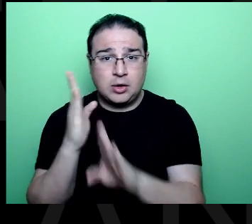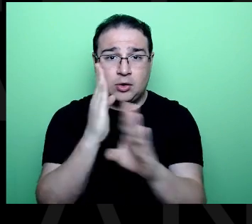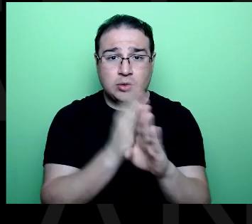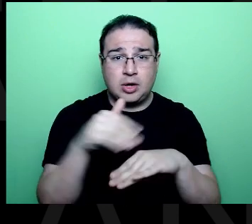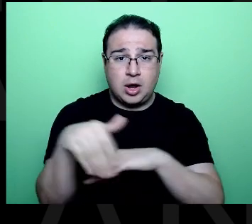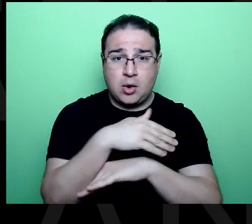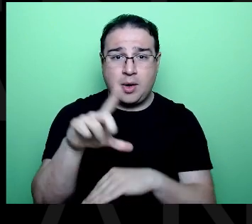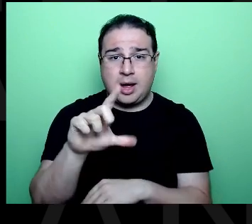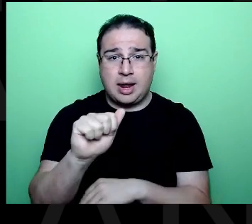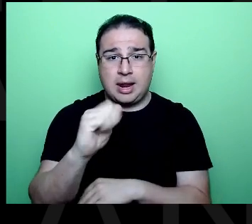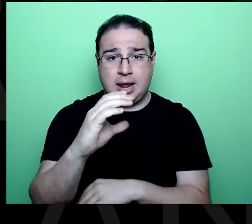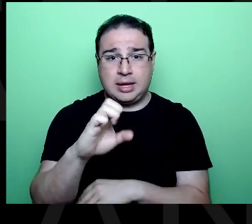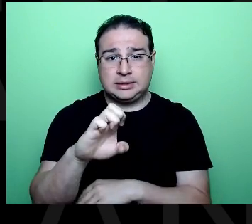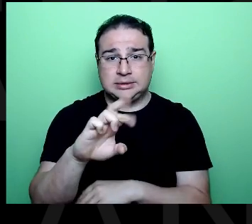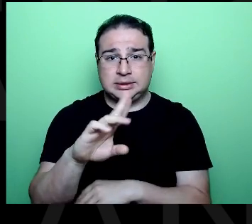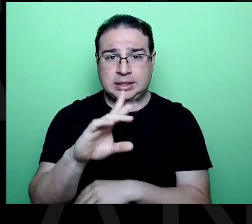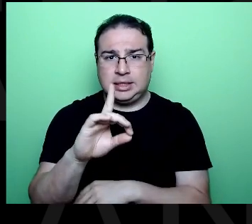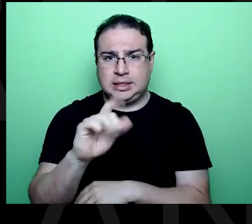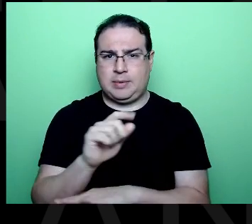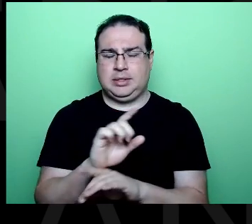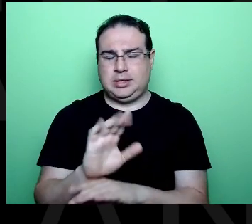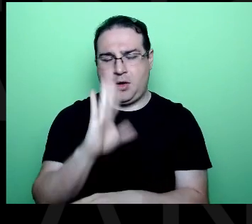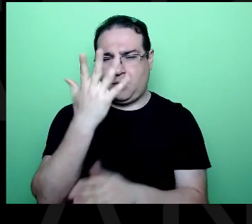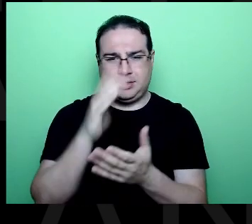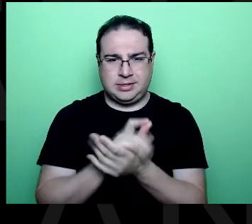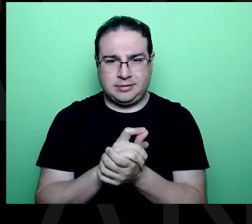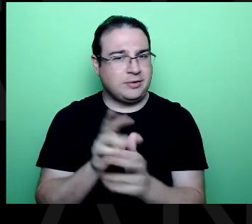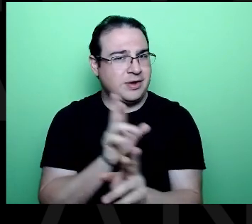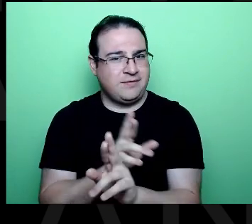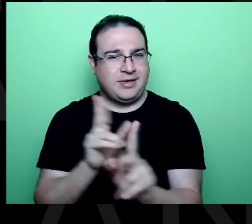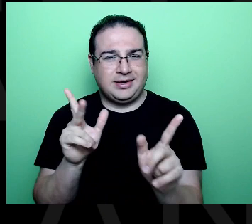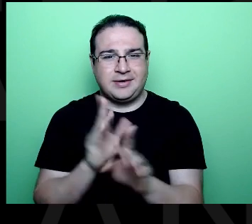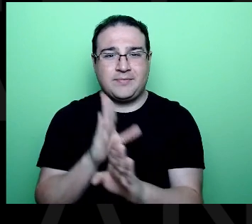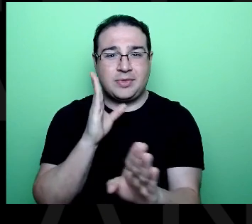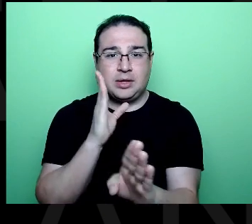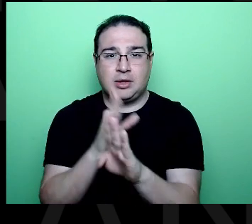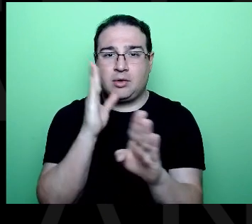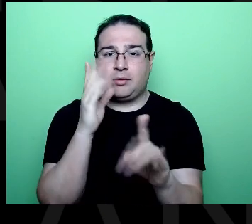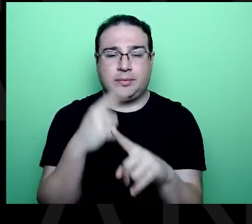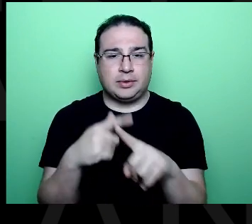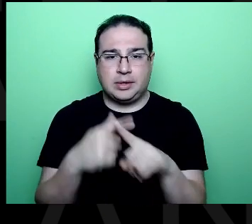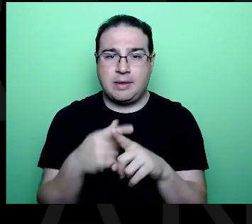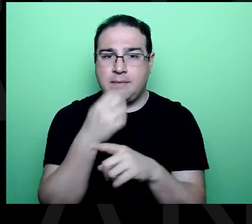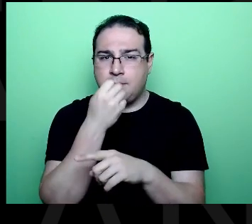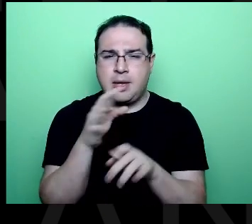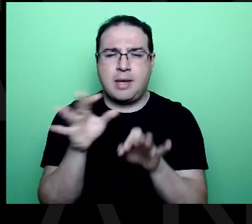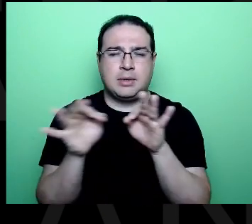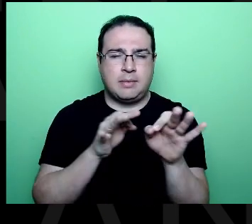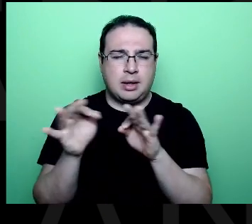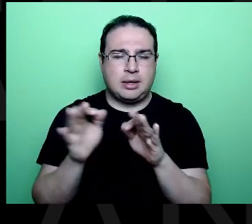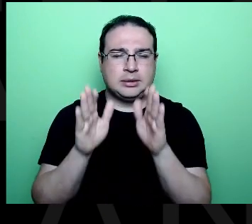os filhos na escola, que deixou, encontrou na rua Lacerda, mas isso não aconteceu. O que aconteceu foi um